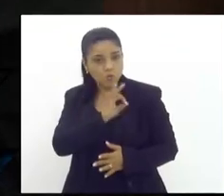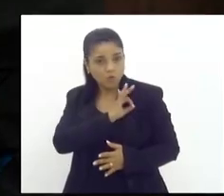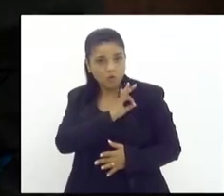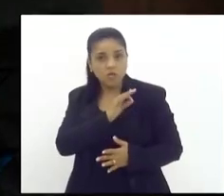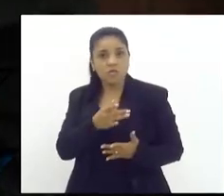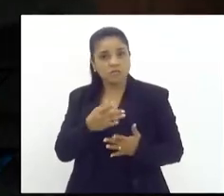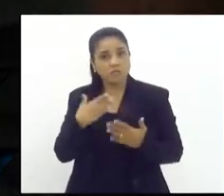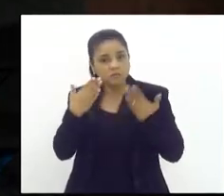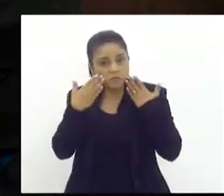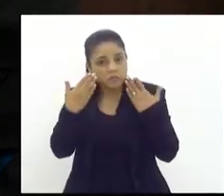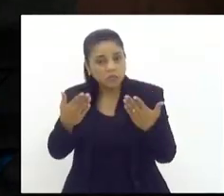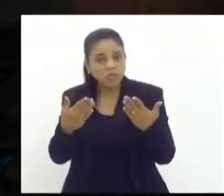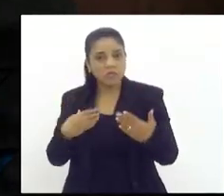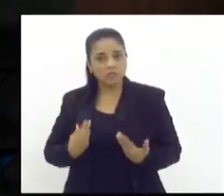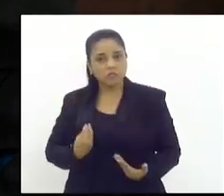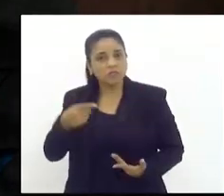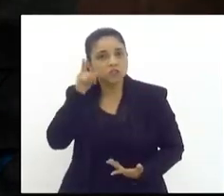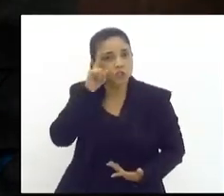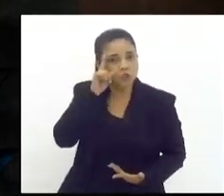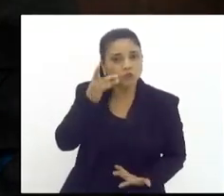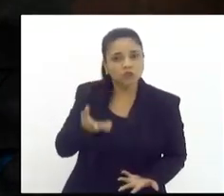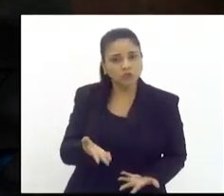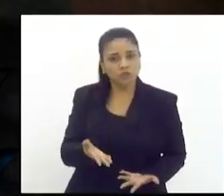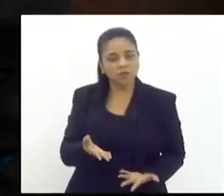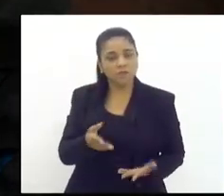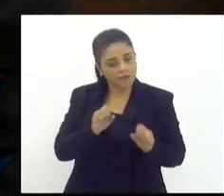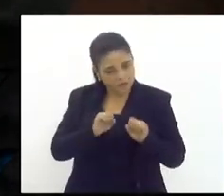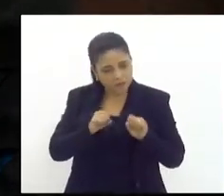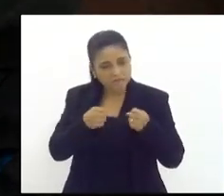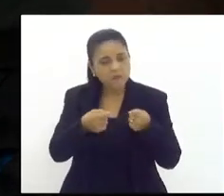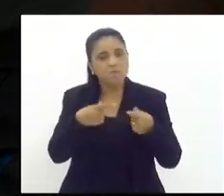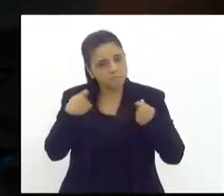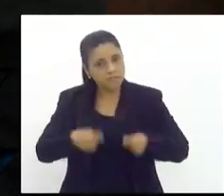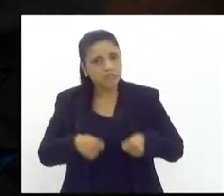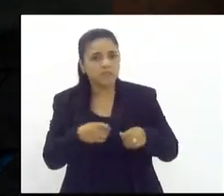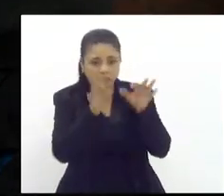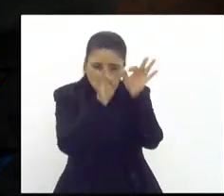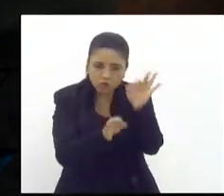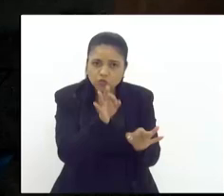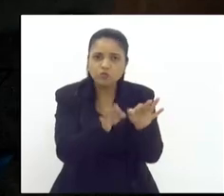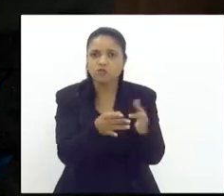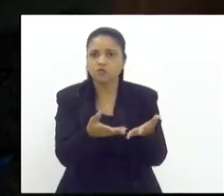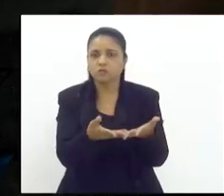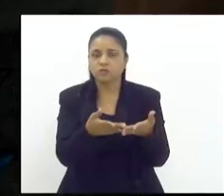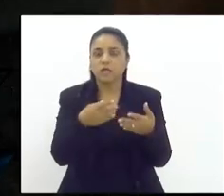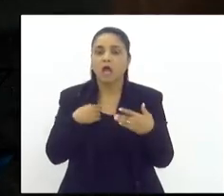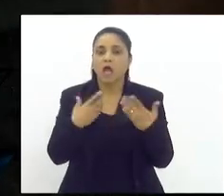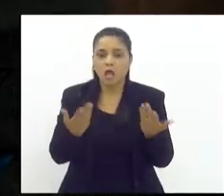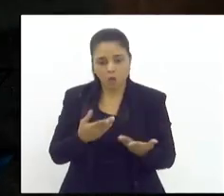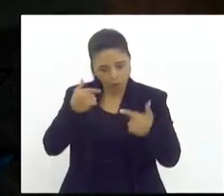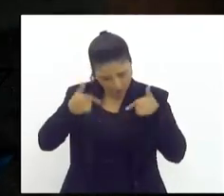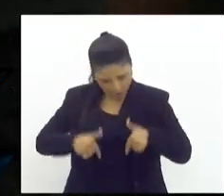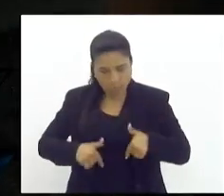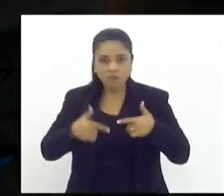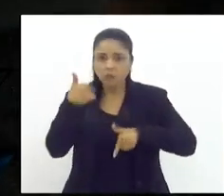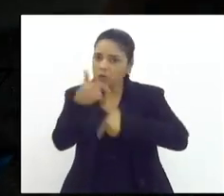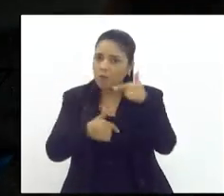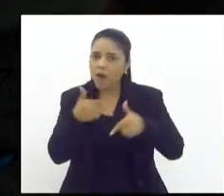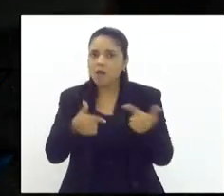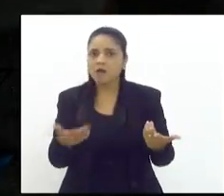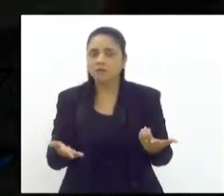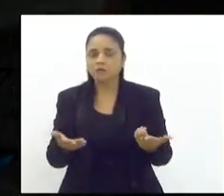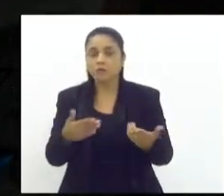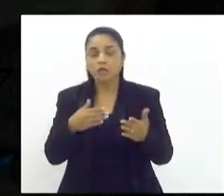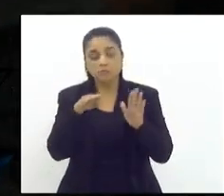precisam sim de pessoas que vivam para defender ele ali que peguem apenas Aquele caso falam aqui eu estou trabalhando então esse